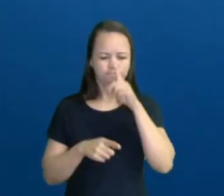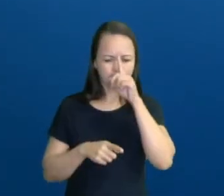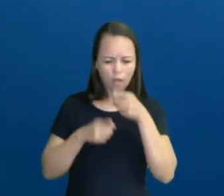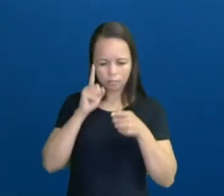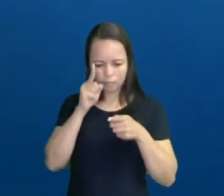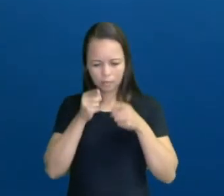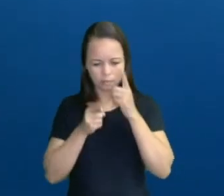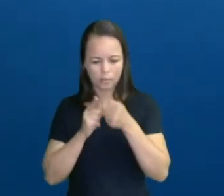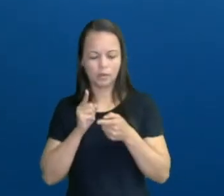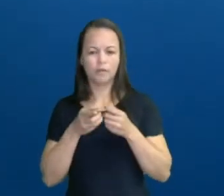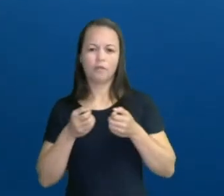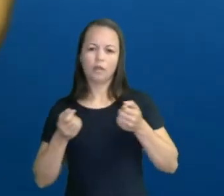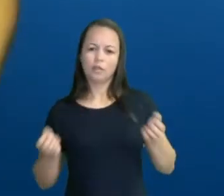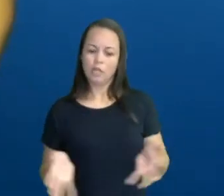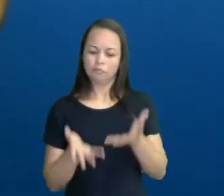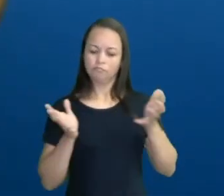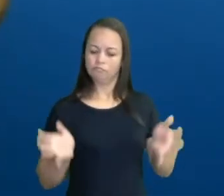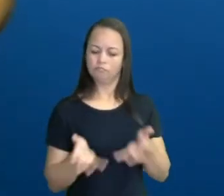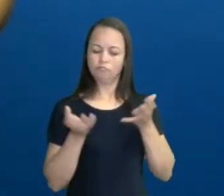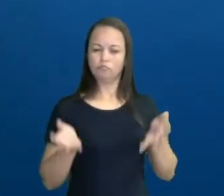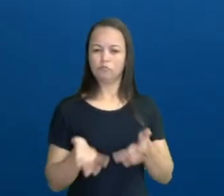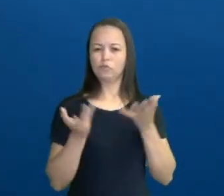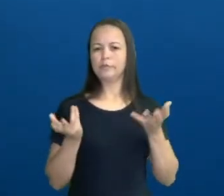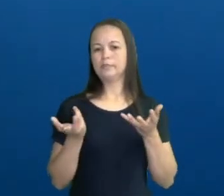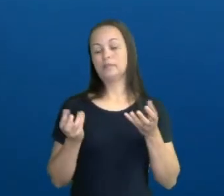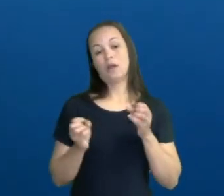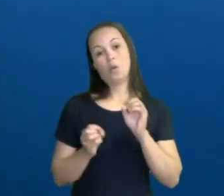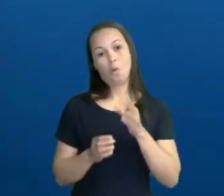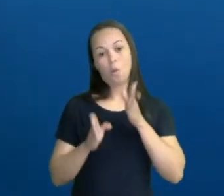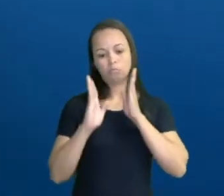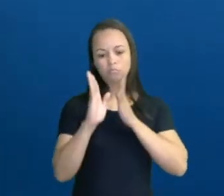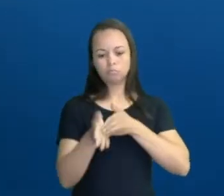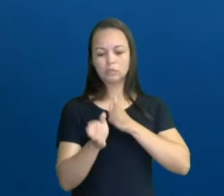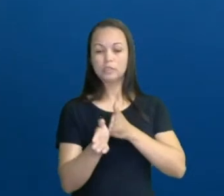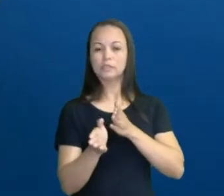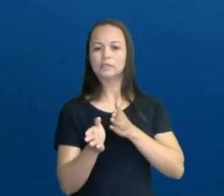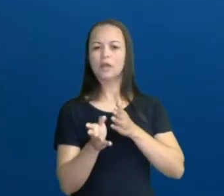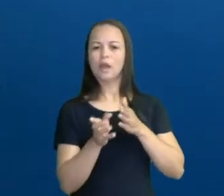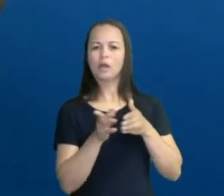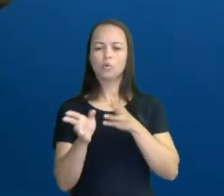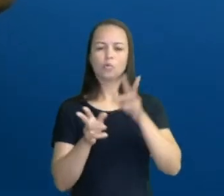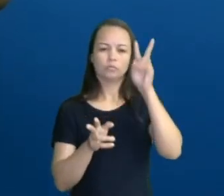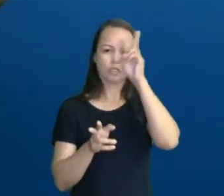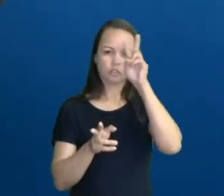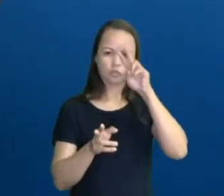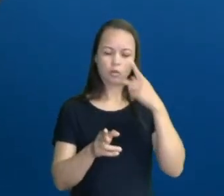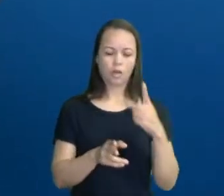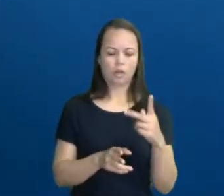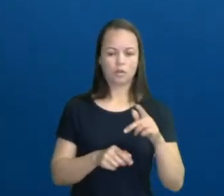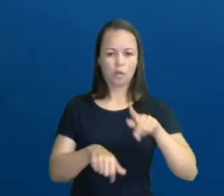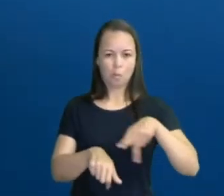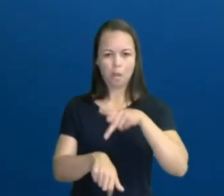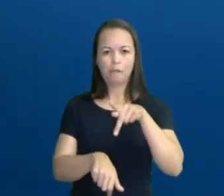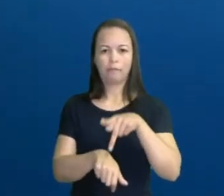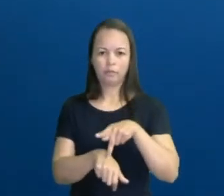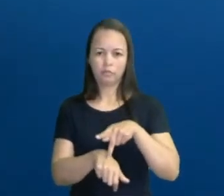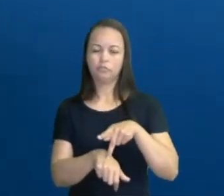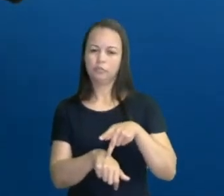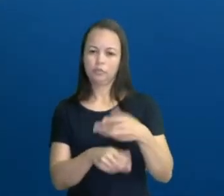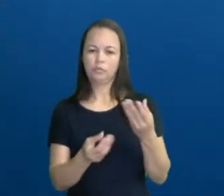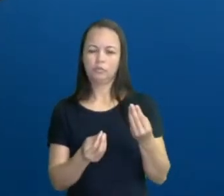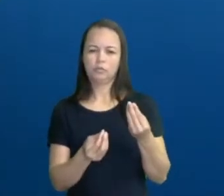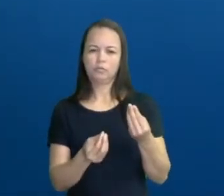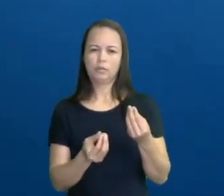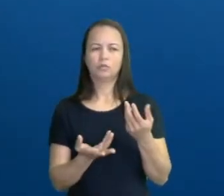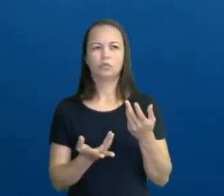vai influenciar ou vai direcionar os rumos da história do seu país. Sobretudo